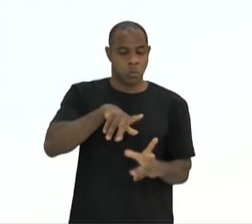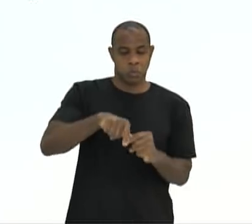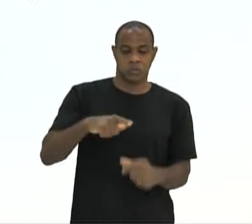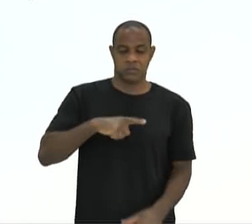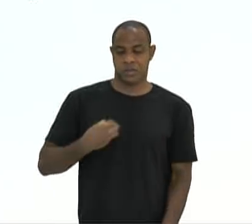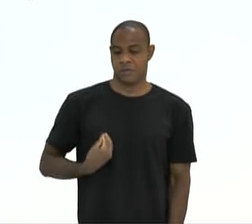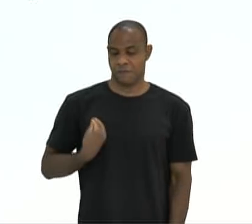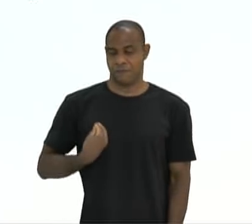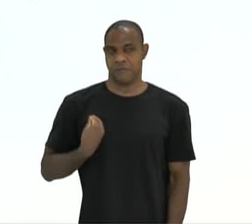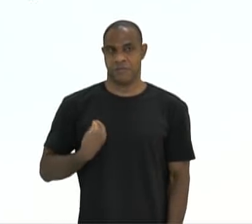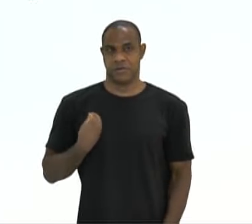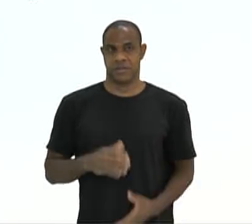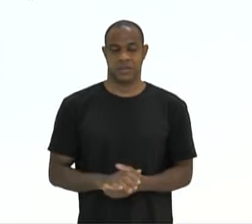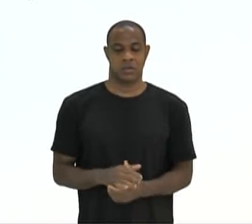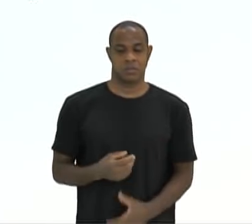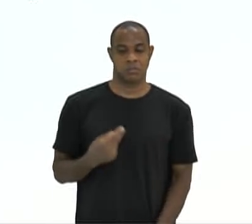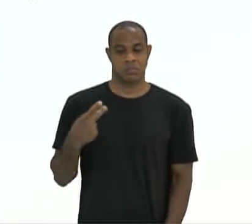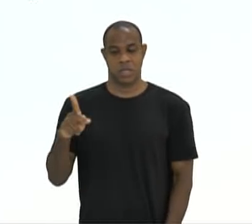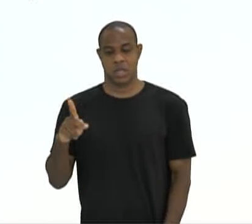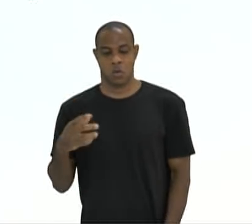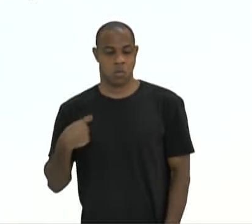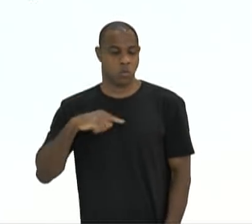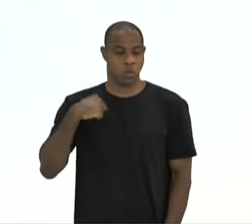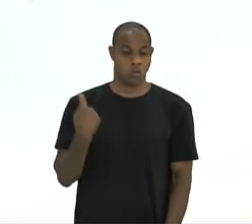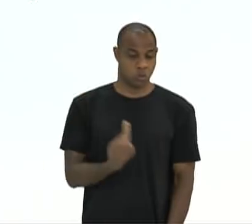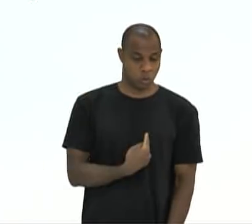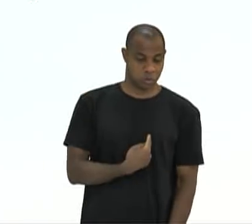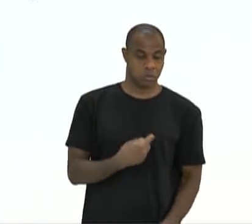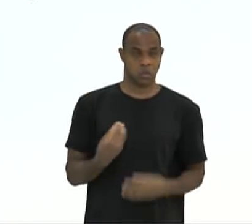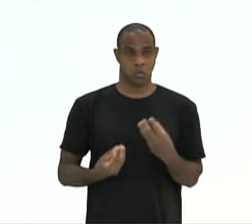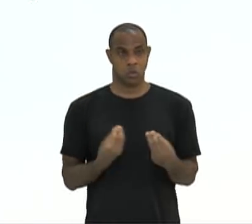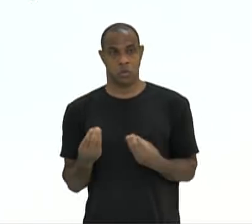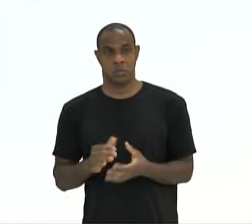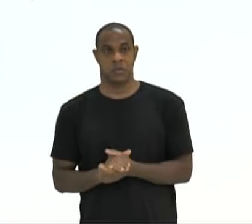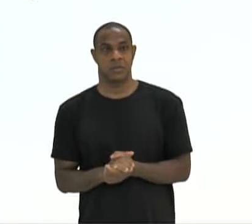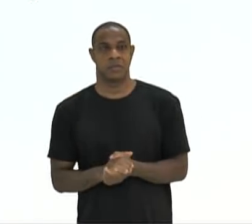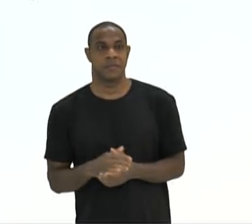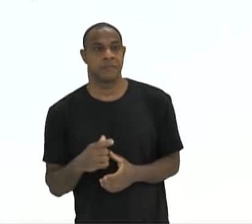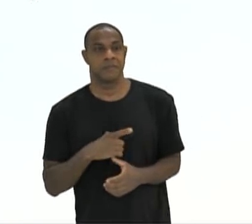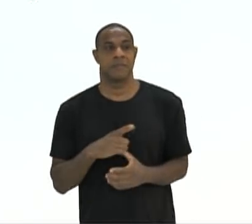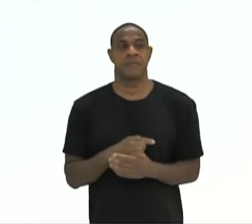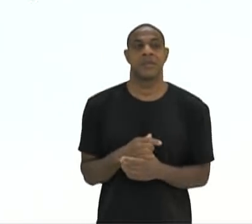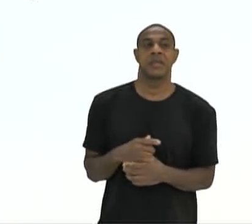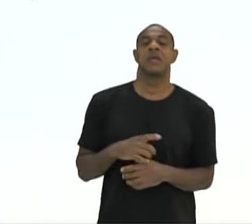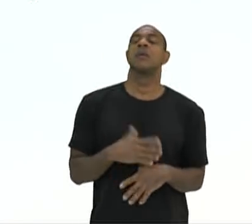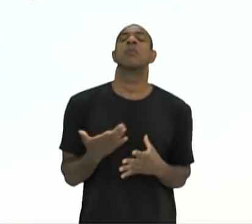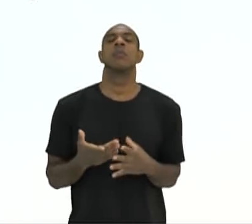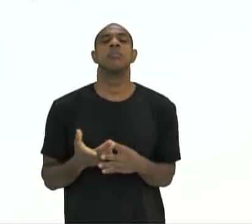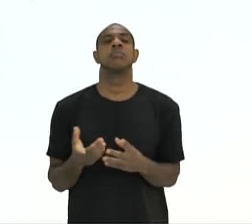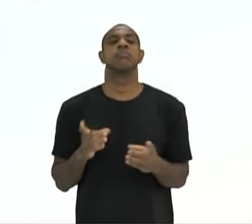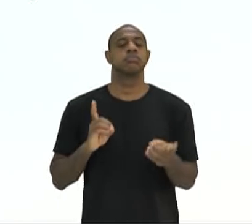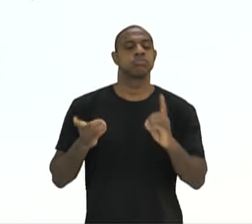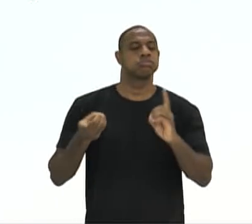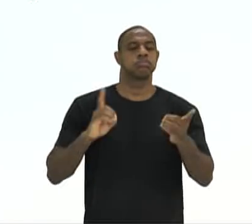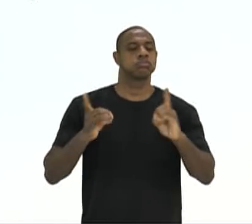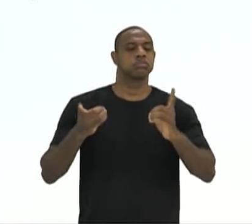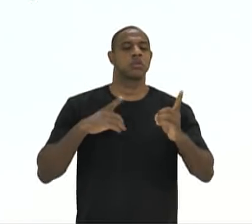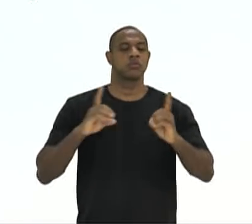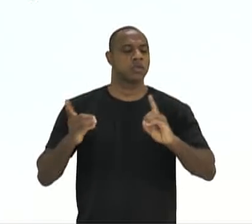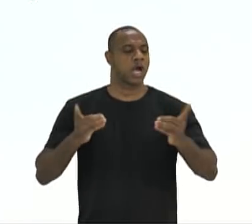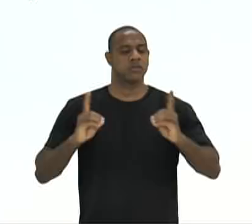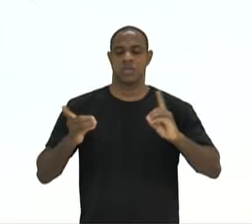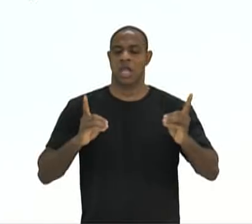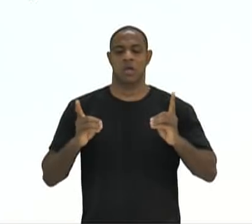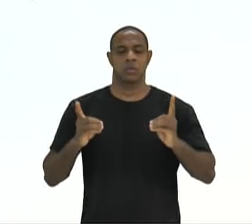o deles ou o nosso. E agora, pessoal, tem uma frase aqui que dialoga diretamente com o leitor. Que